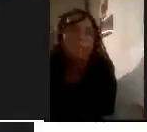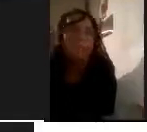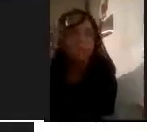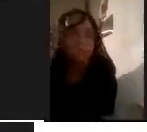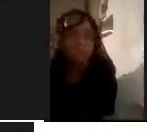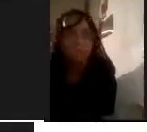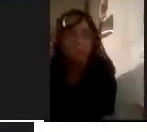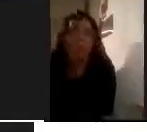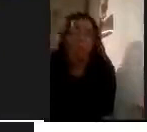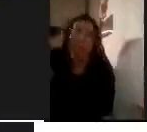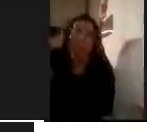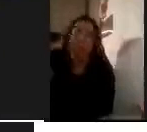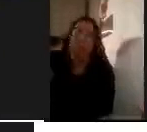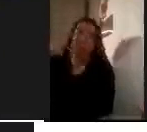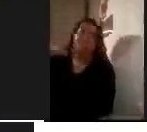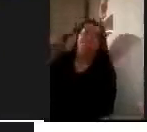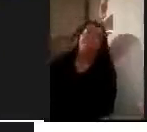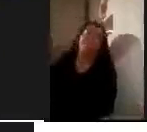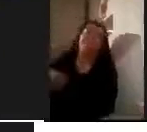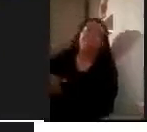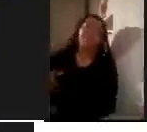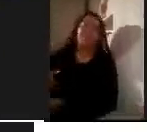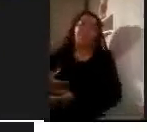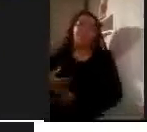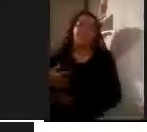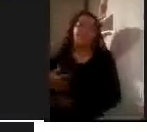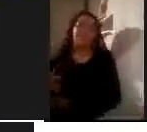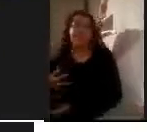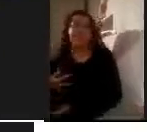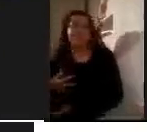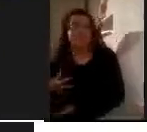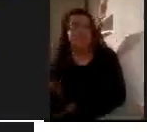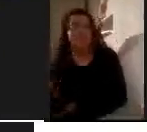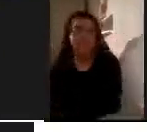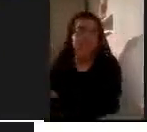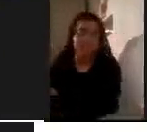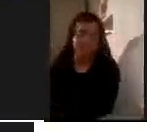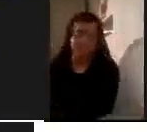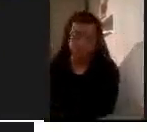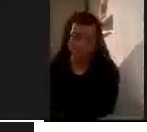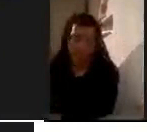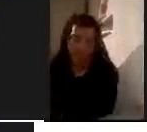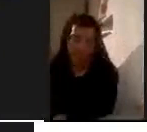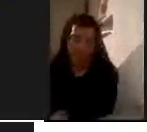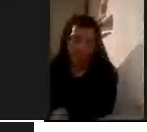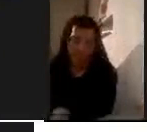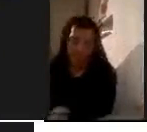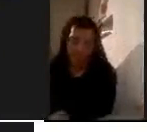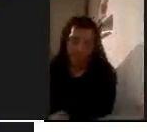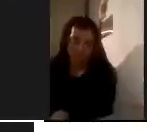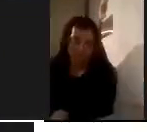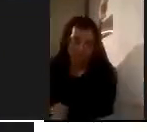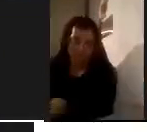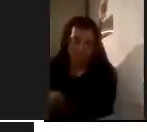Ou Pra, não? tipo, tirar o leite. Isso. Tem aquele sugadorzinho, não tem? E tem o sugador, mas tem uma técnica que não